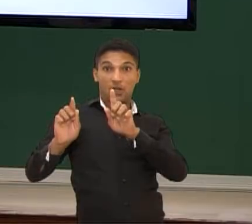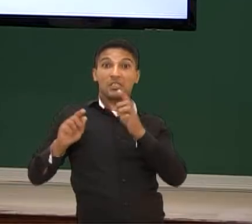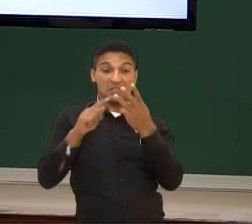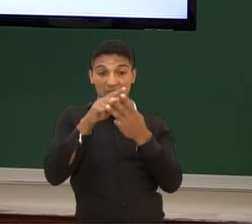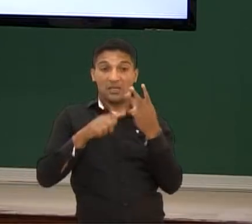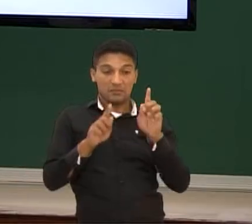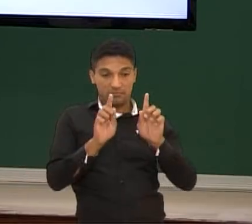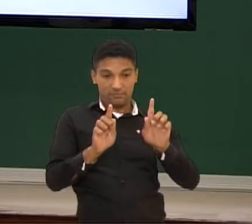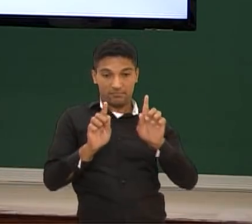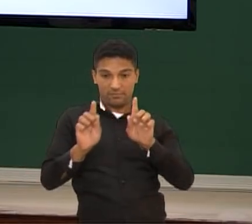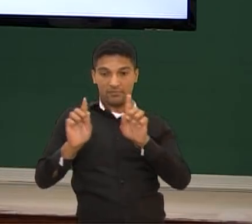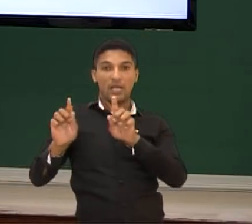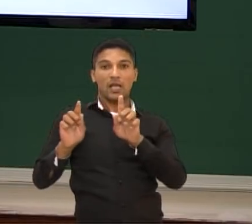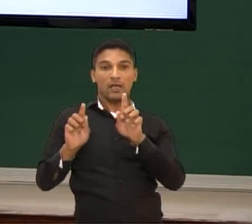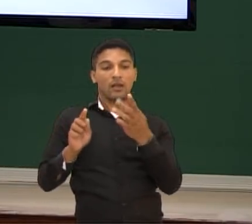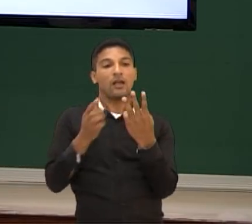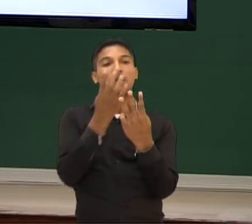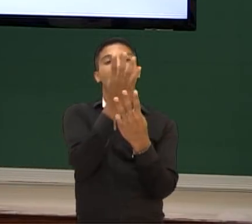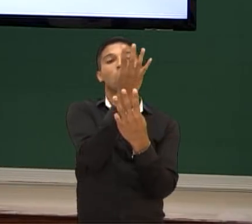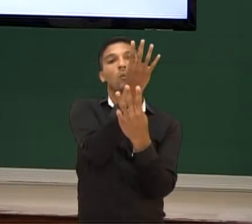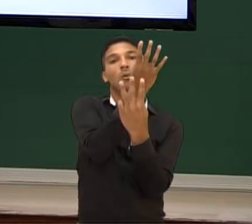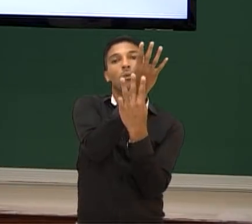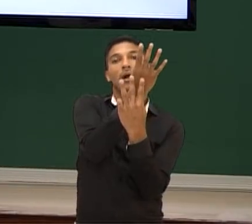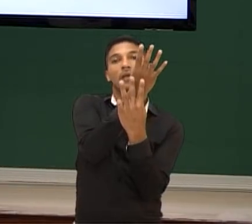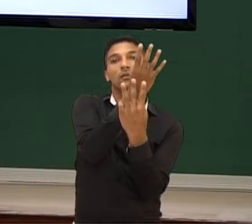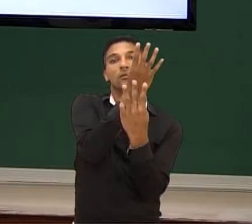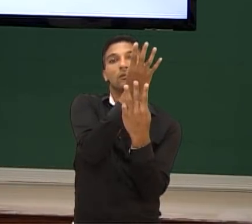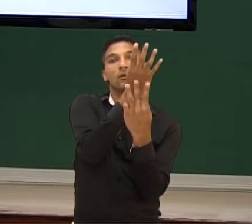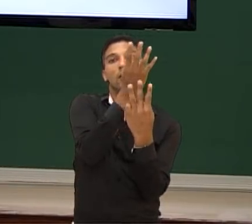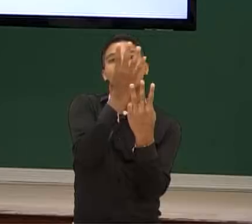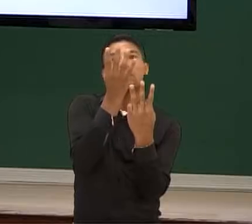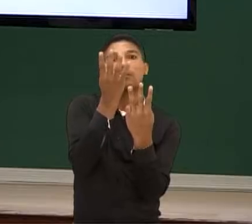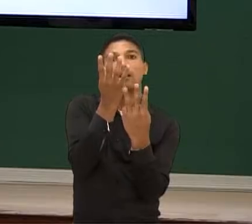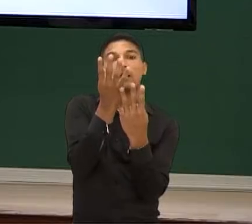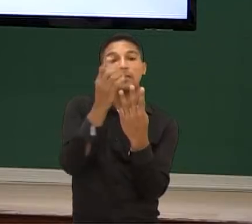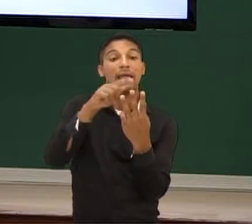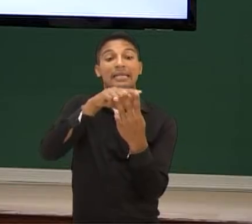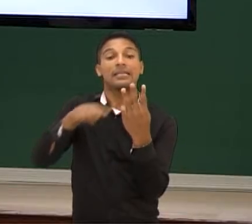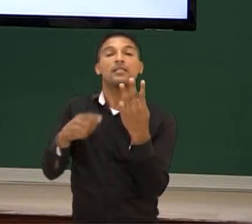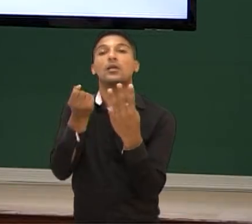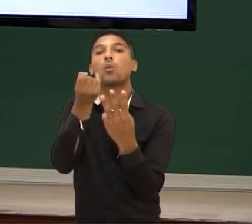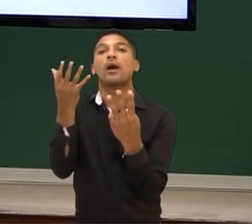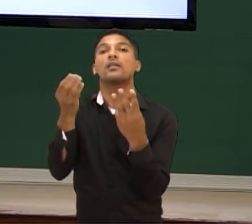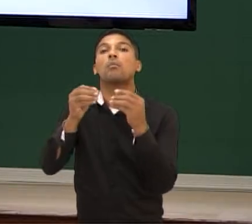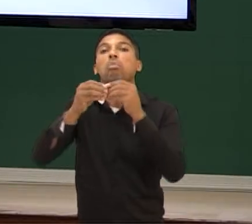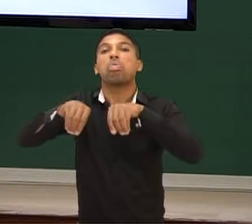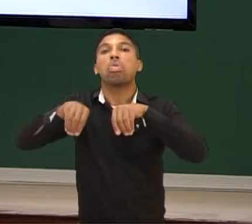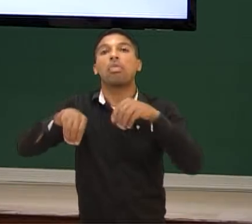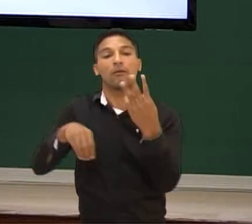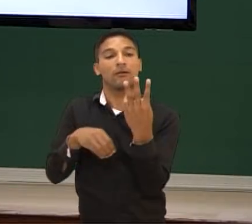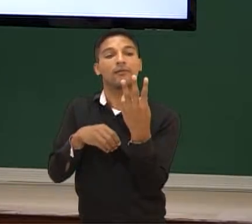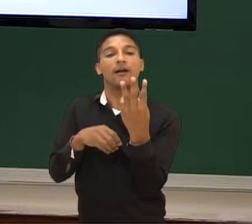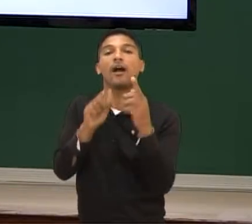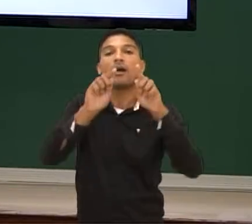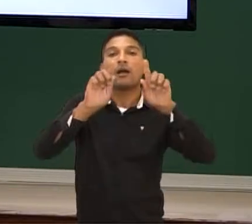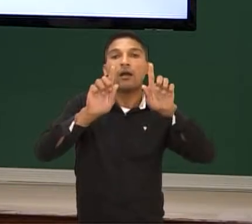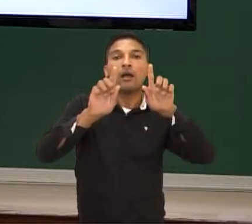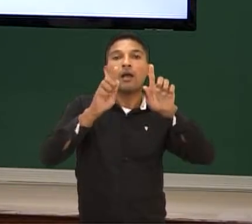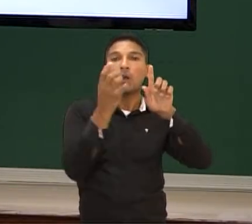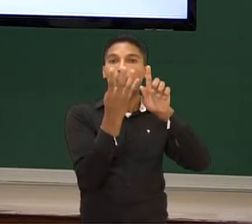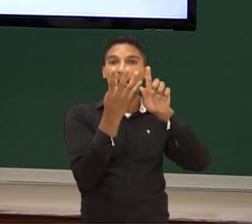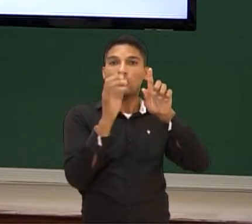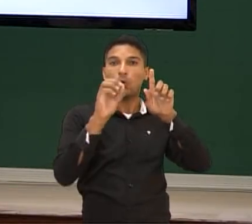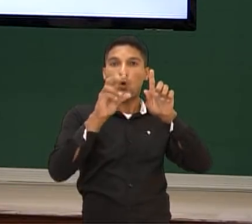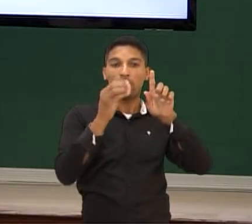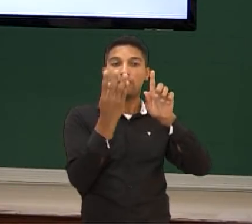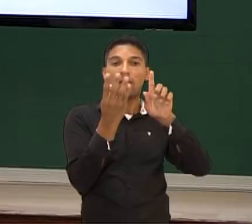3 partes. E dessas 3 partes, quantas partes foram quebradas? Quantos ovos estavam ali? 4, que corresponde a quê? A